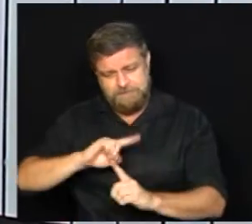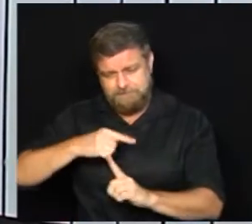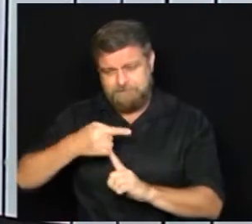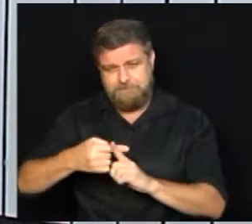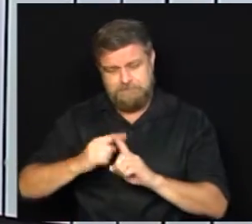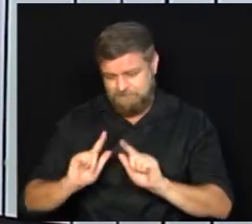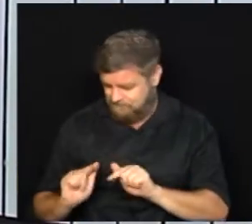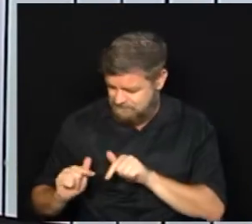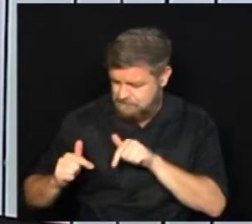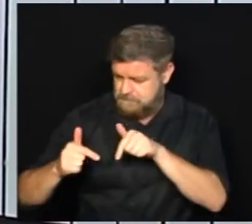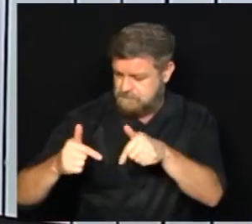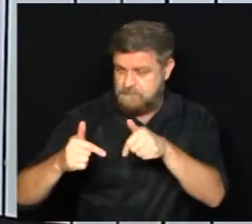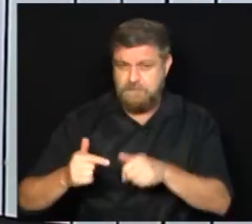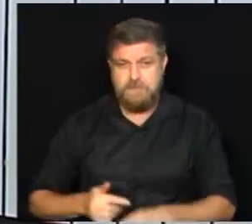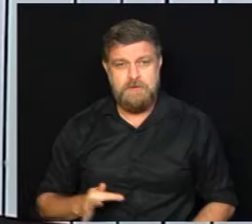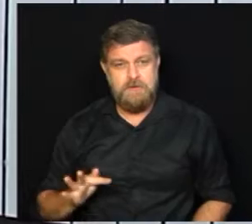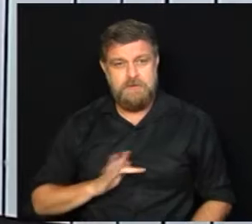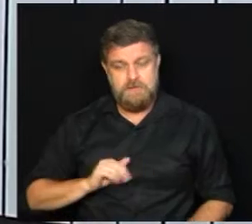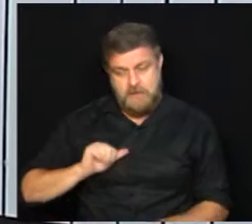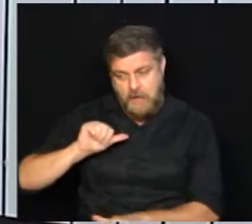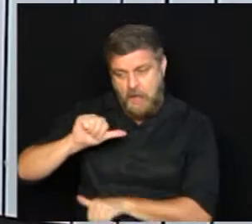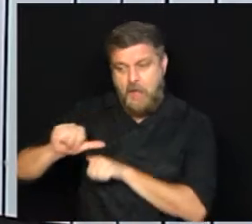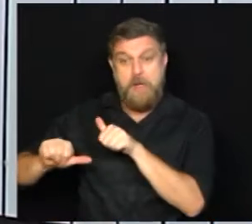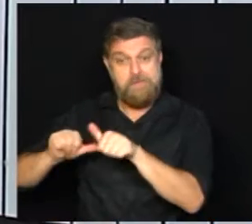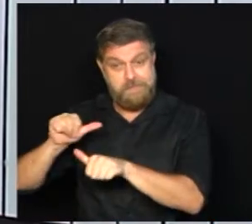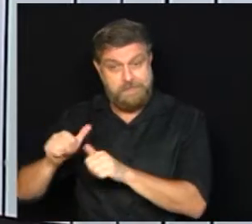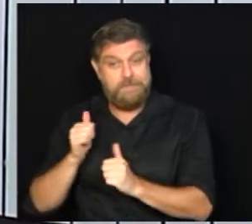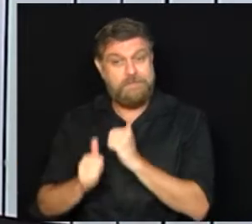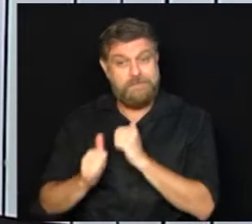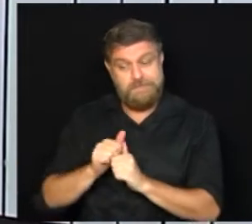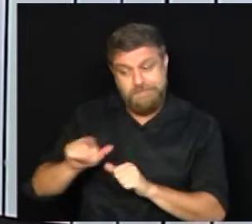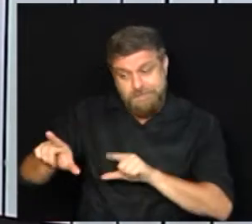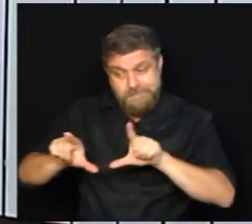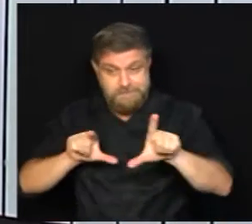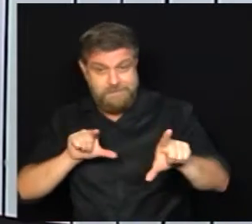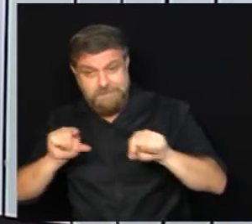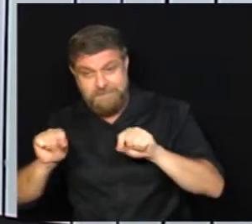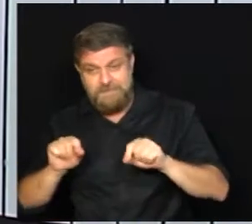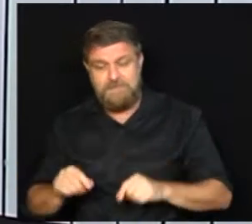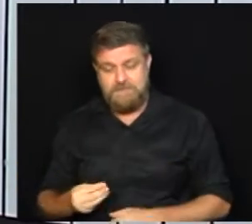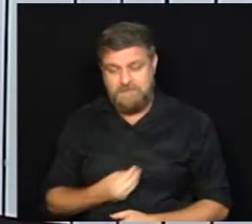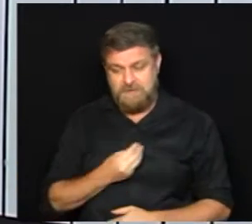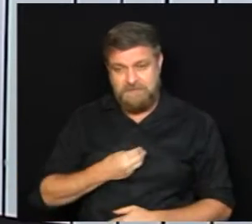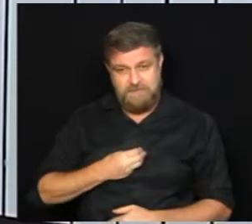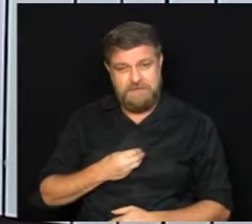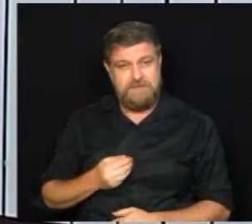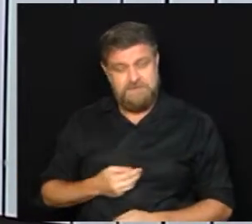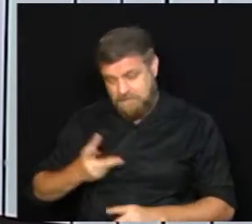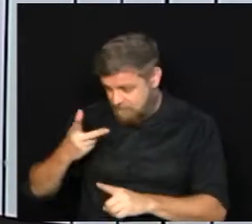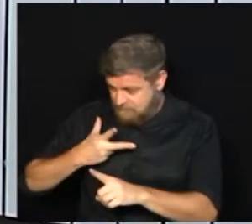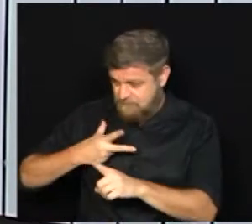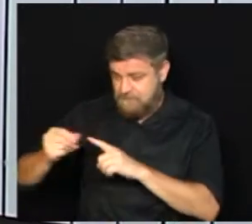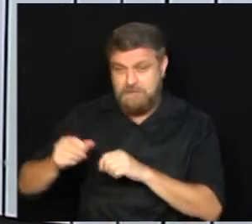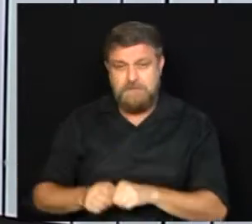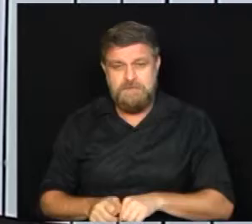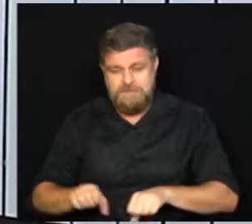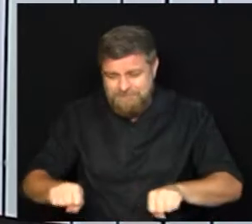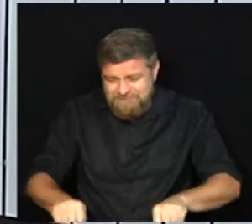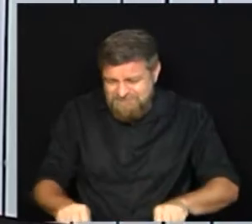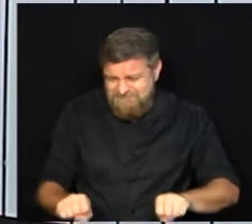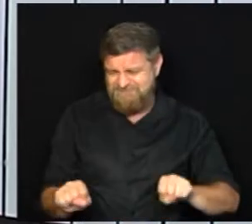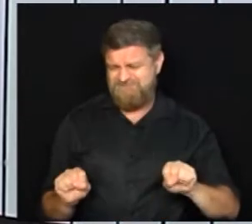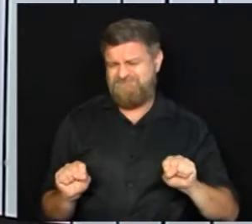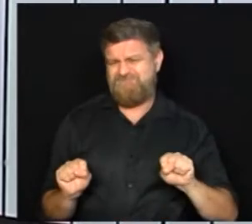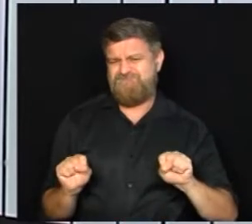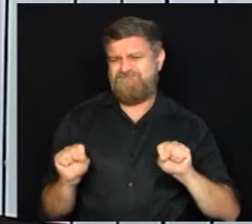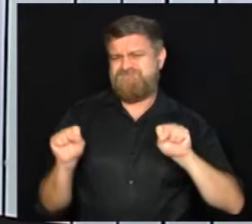garra, mudanças de modalidades ao longo da vida e hoje uma carreira vitoriosa no levantamento de